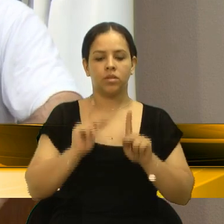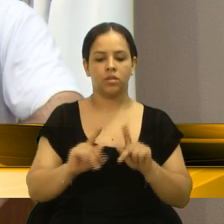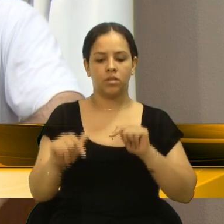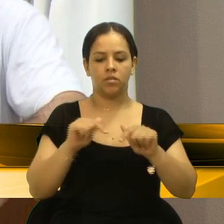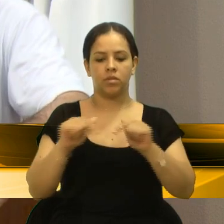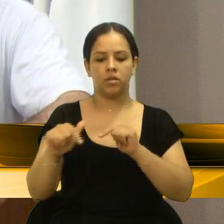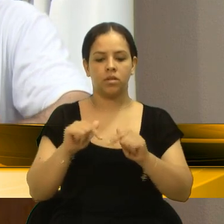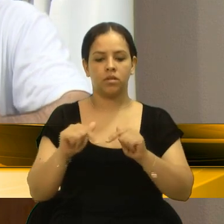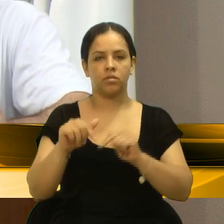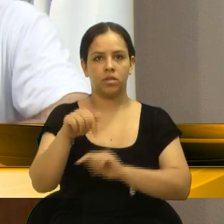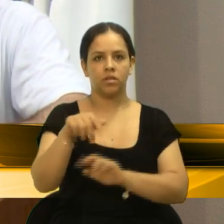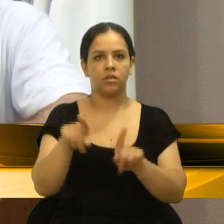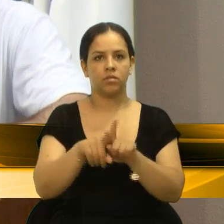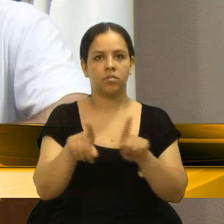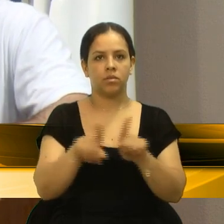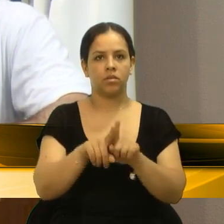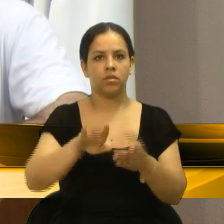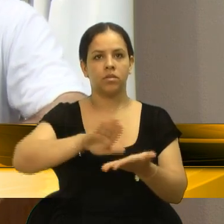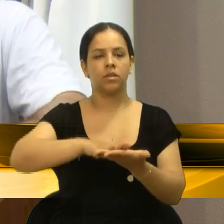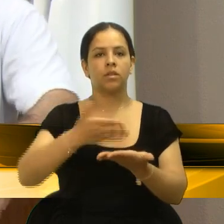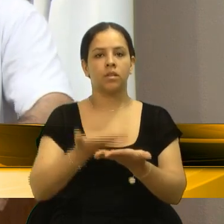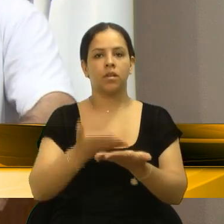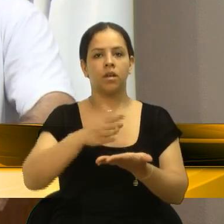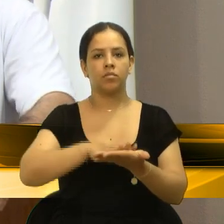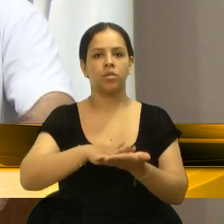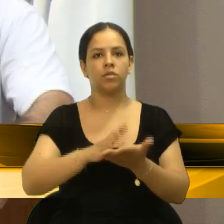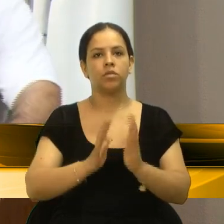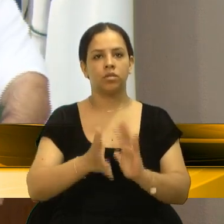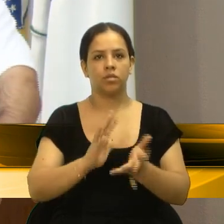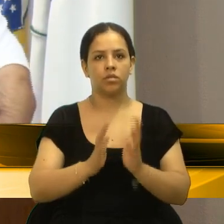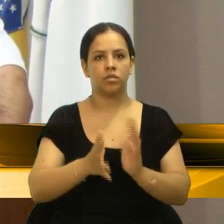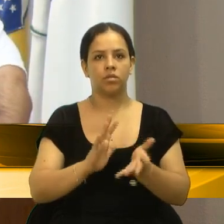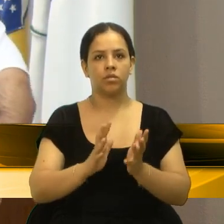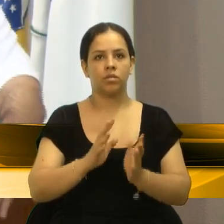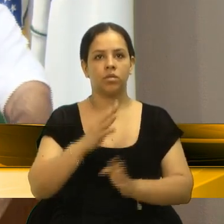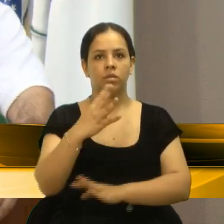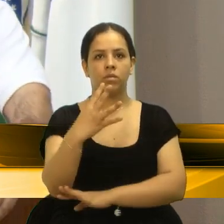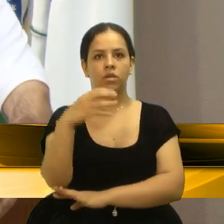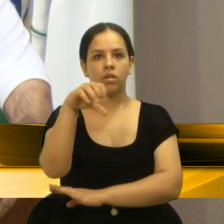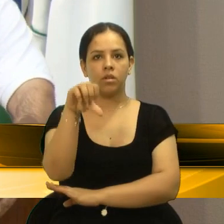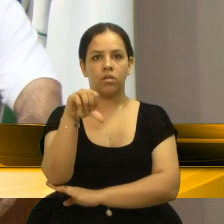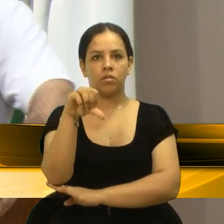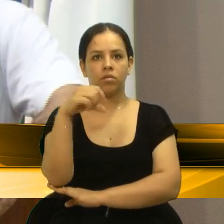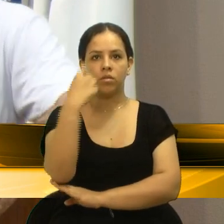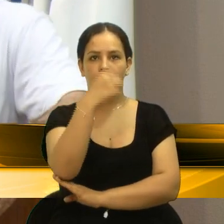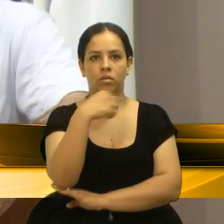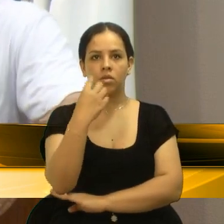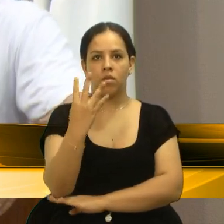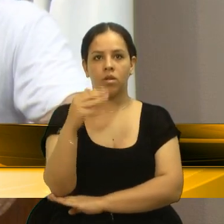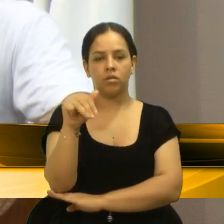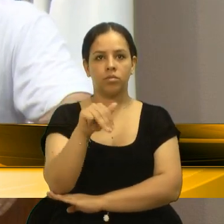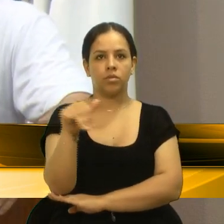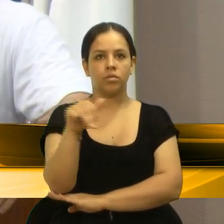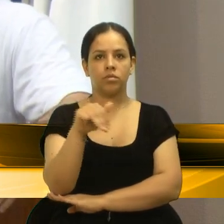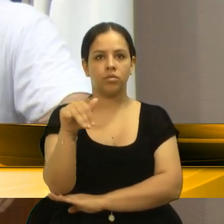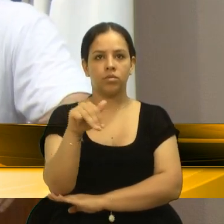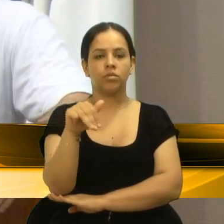acompanham, o pessoal intérprete de Libras, que há 49 horas e 4 minutos